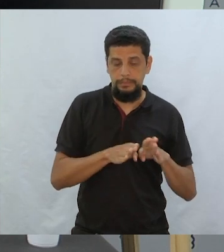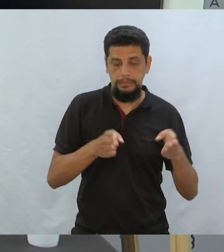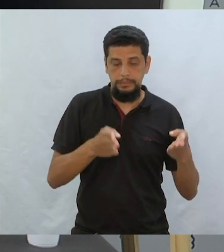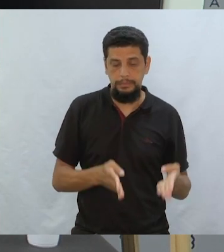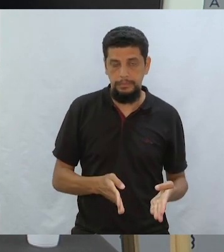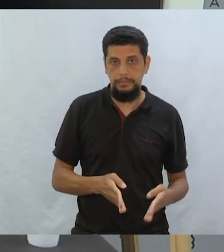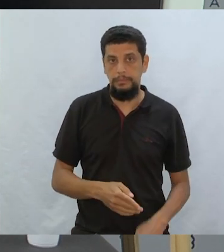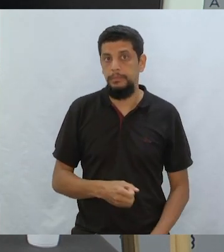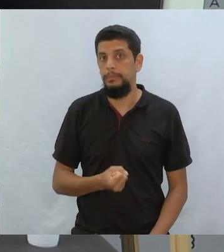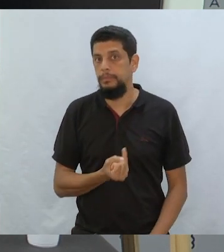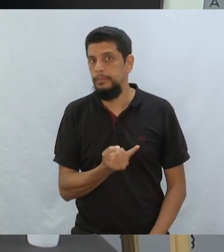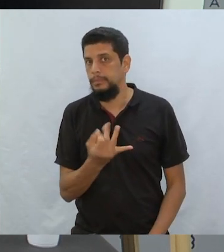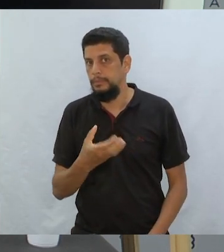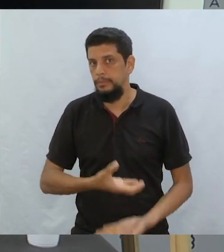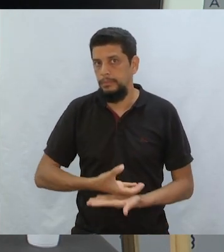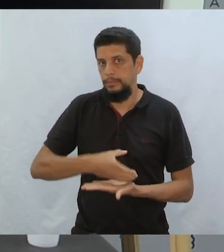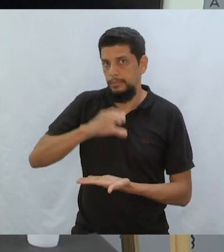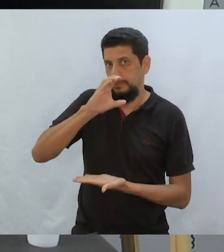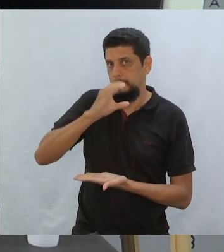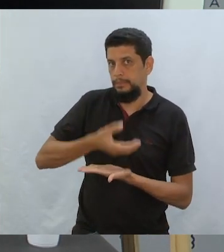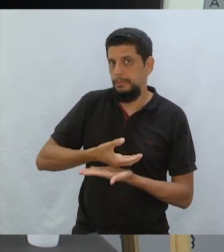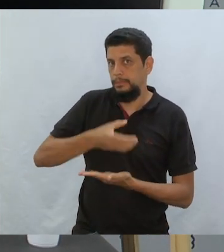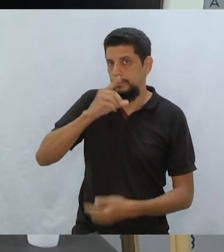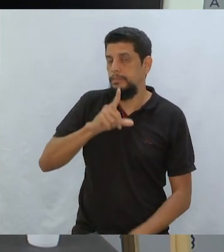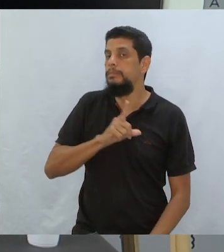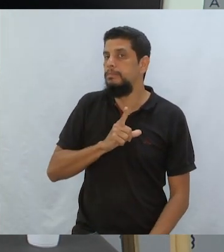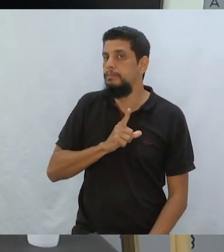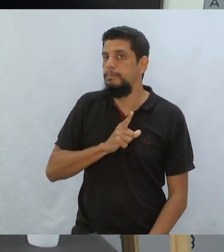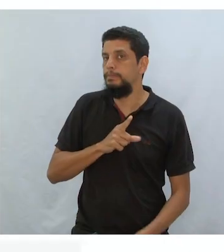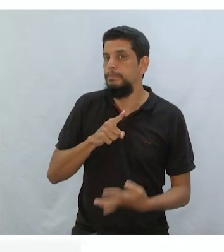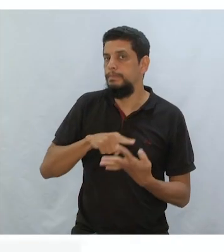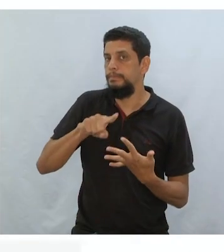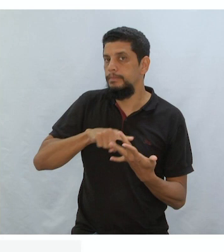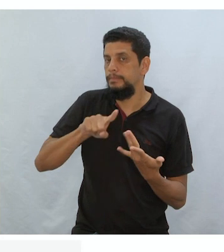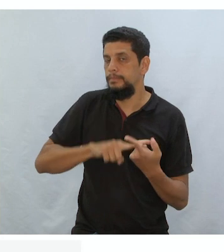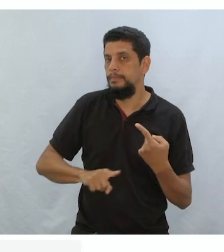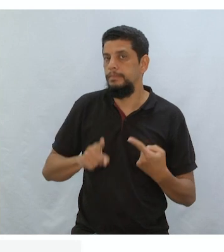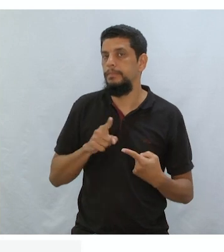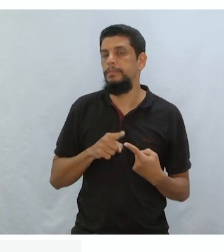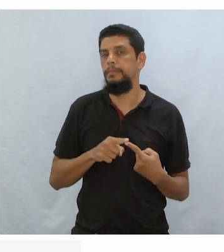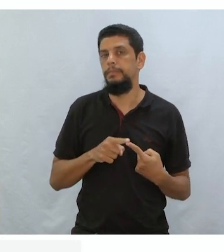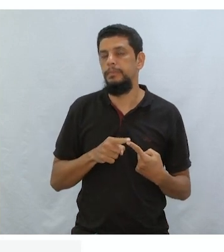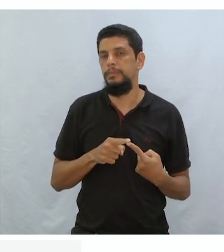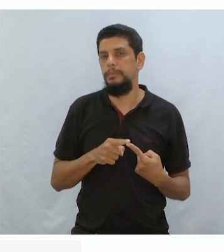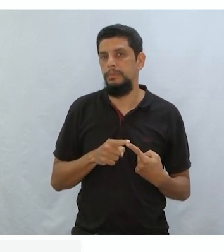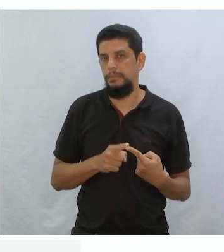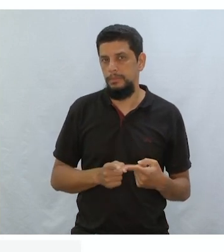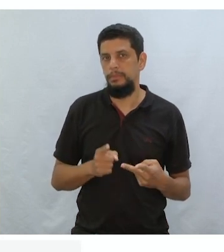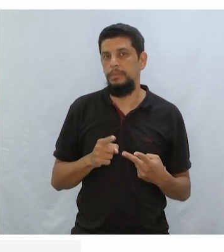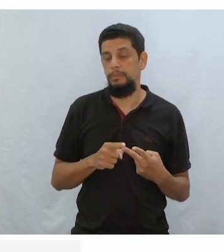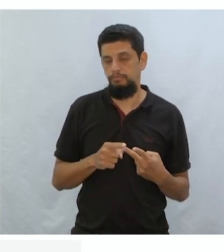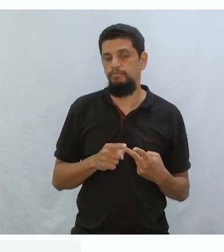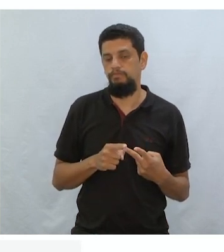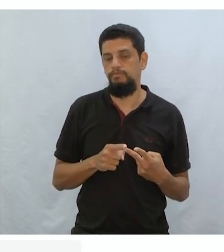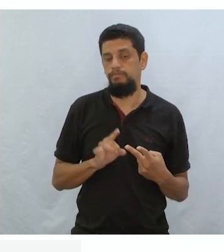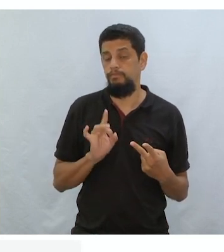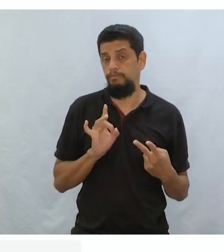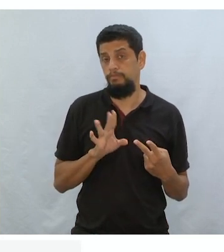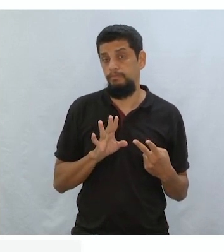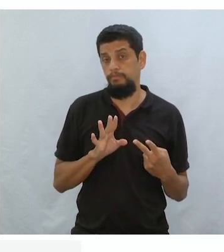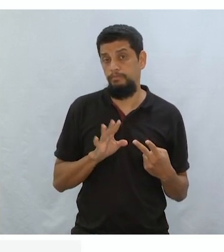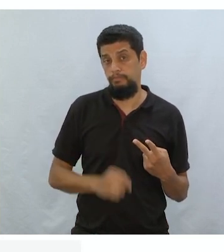1. Quantos copos tem? Vamos conferir juntos agora? Vamos contar. 1,